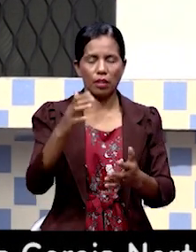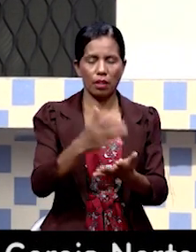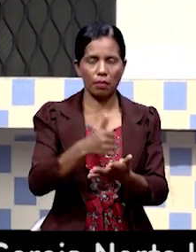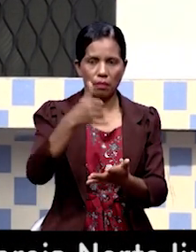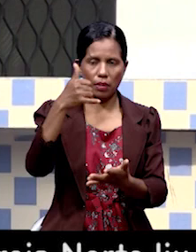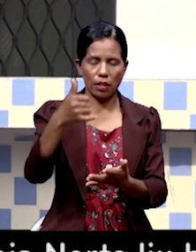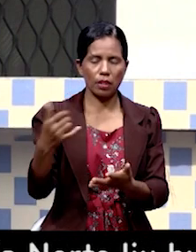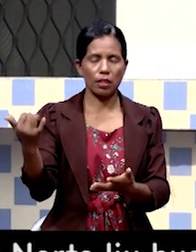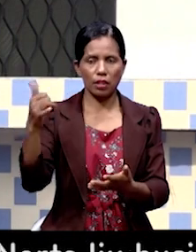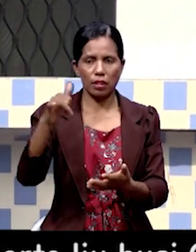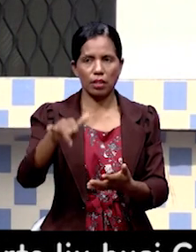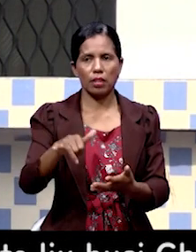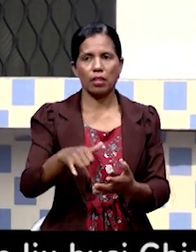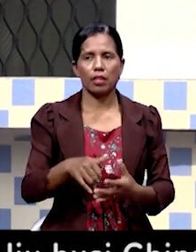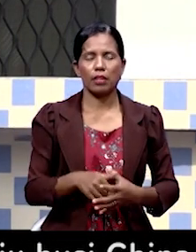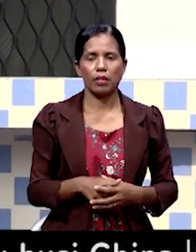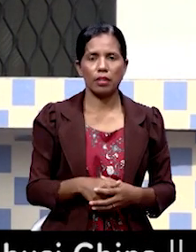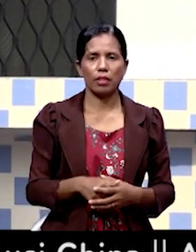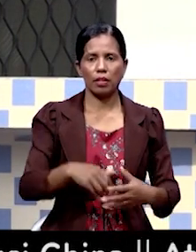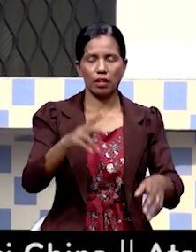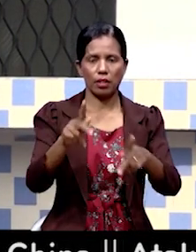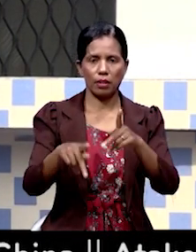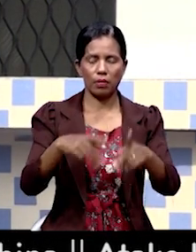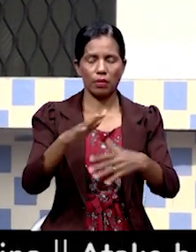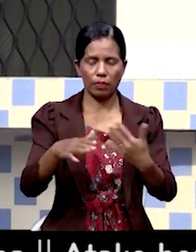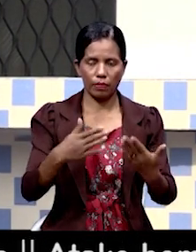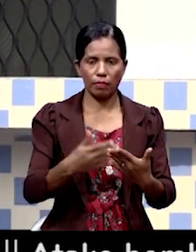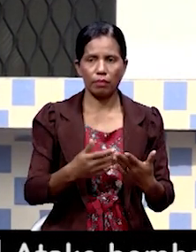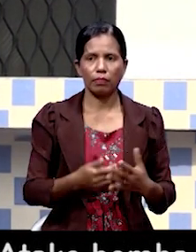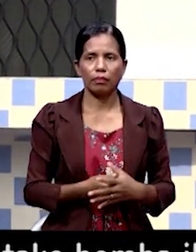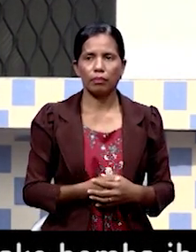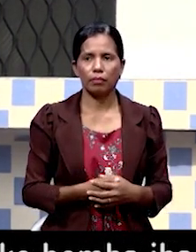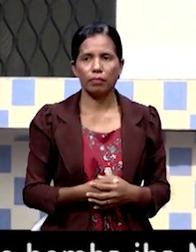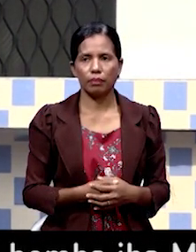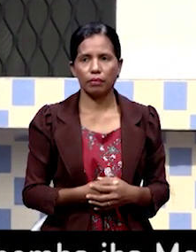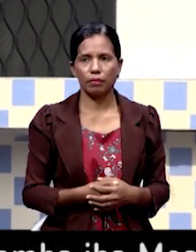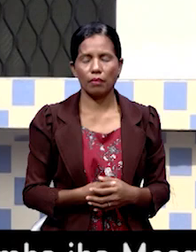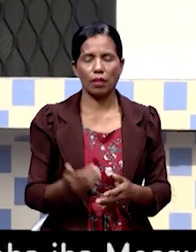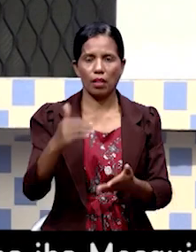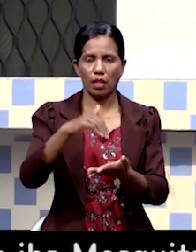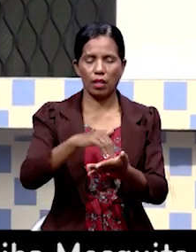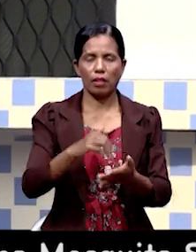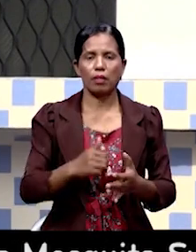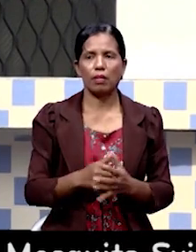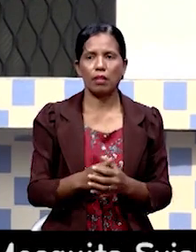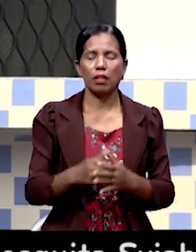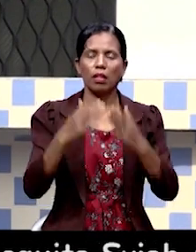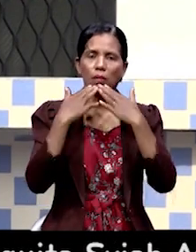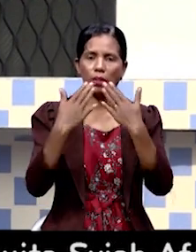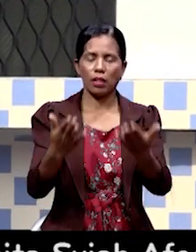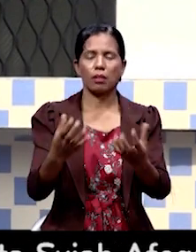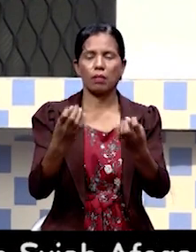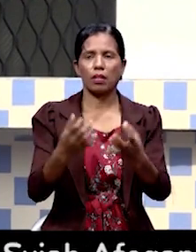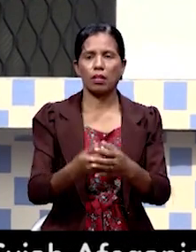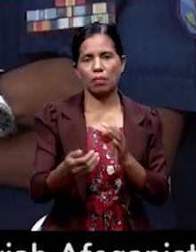e a Sirnea, atividades empresariais. Nebe na lei de Tan. Obrigado, Barak,